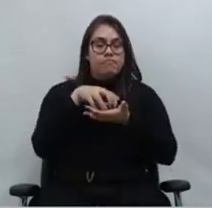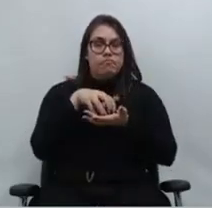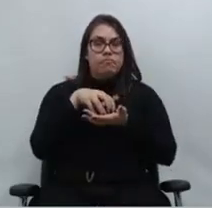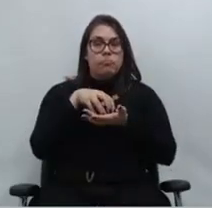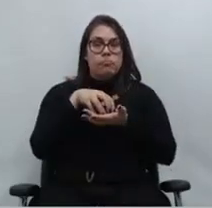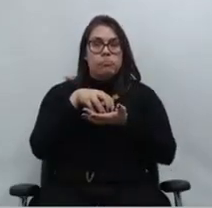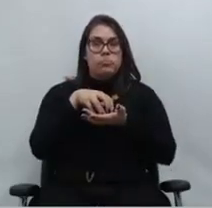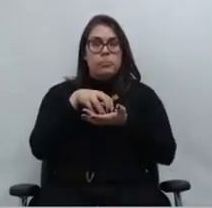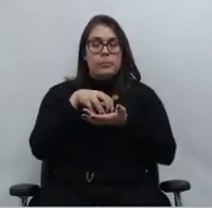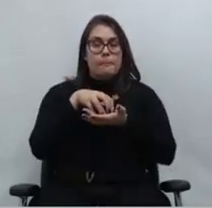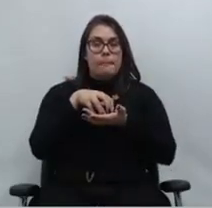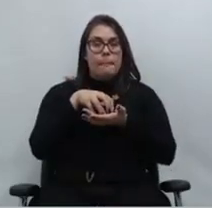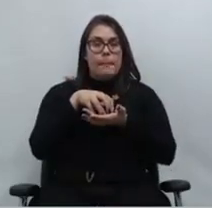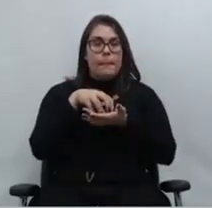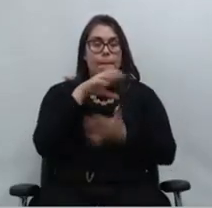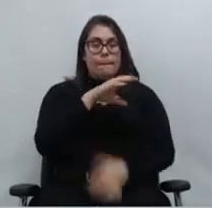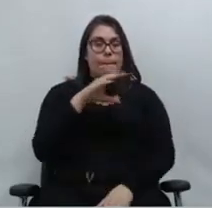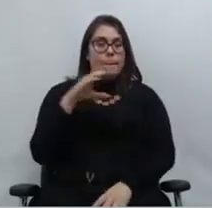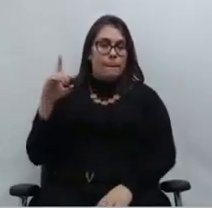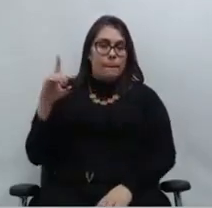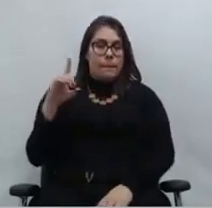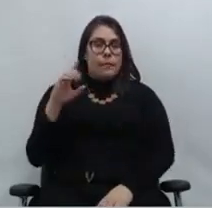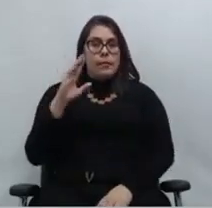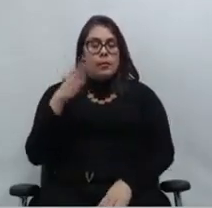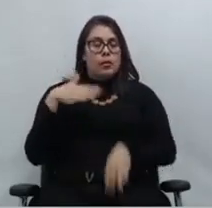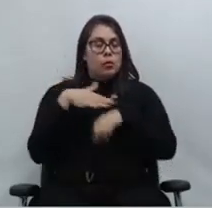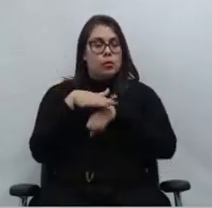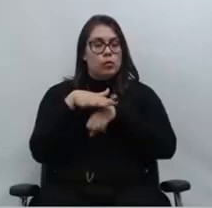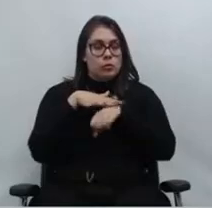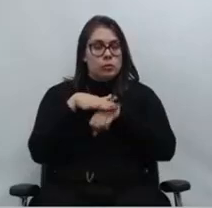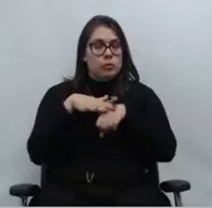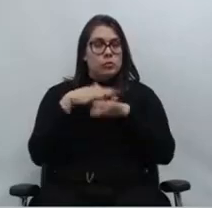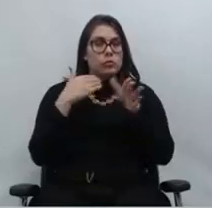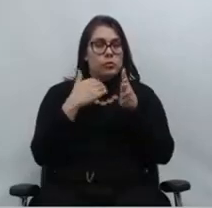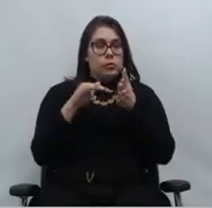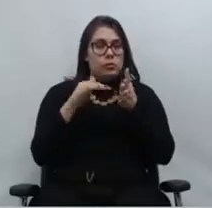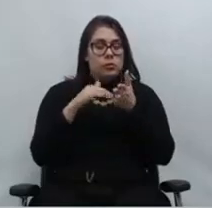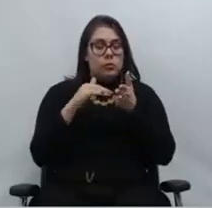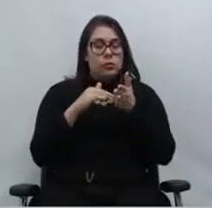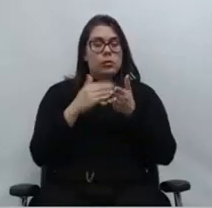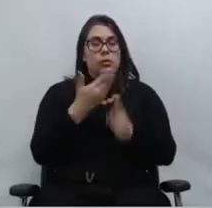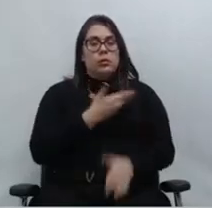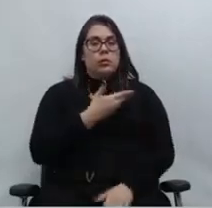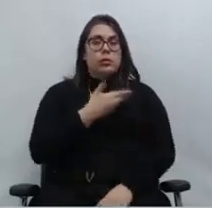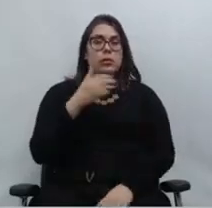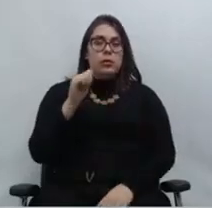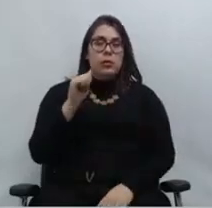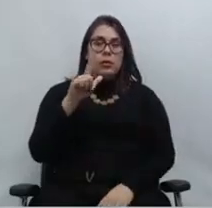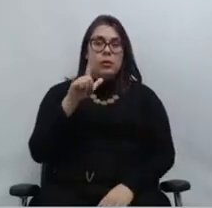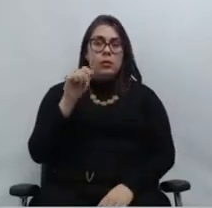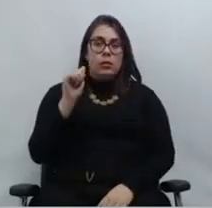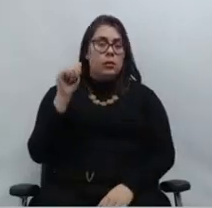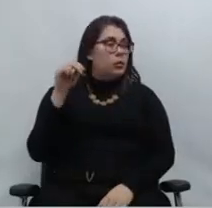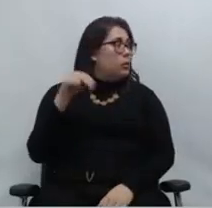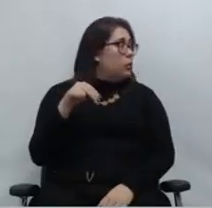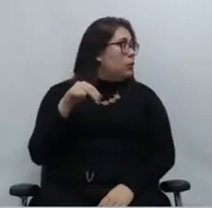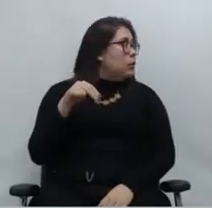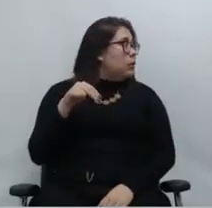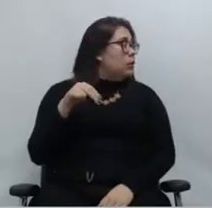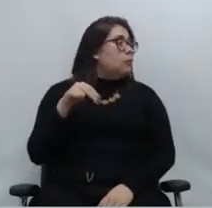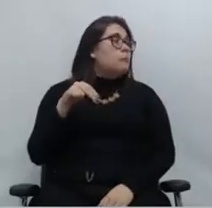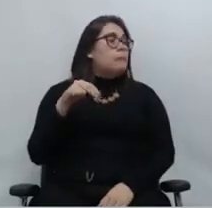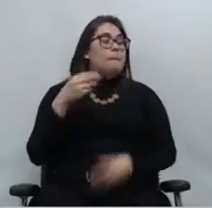dos núcleos. Estive aqui em contato com o excelentíssimo secretário, o colega Alan, já se ausentou no momento,